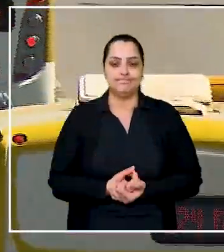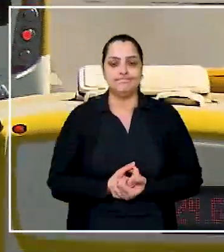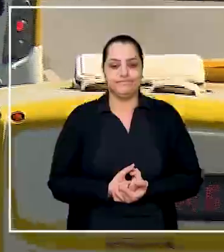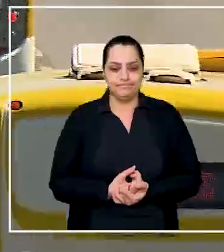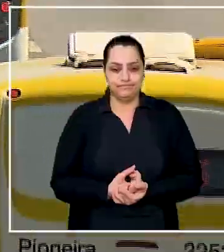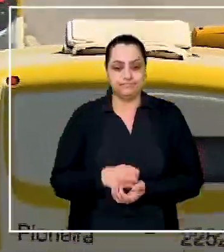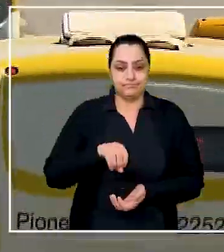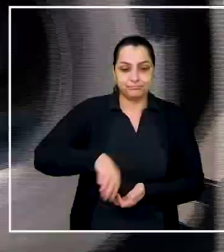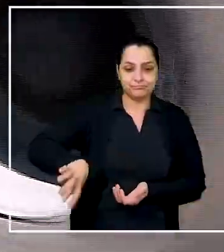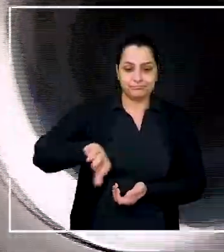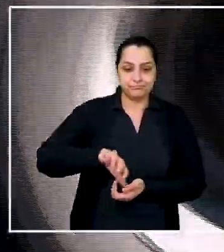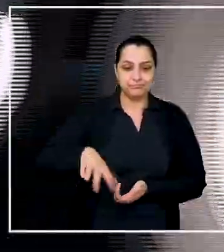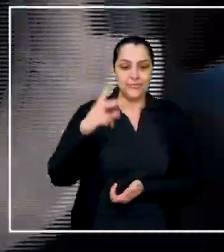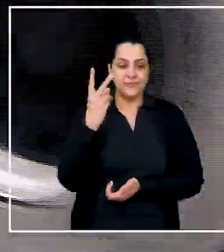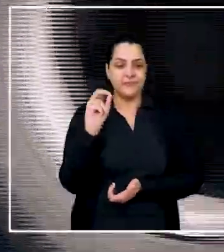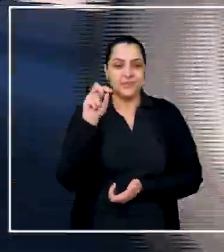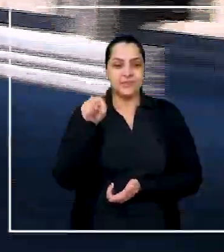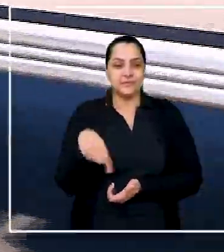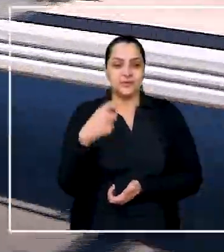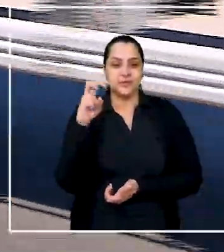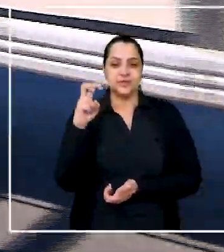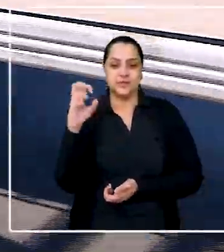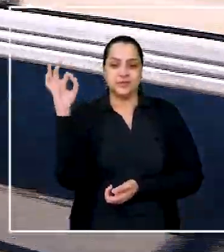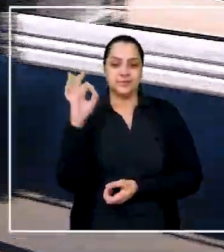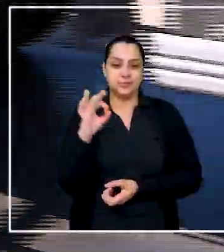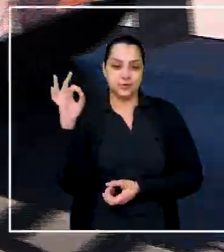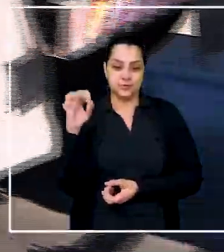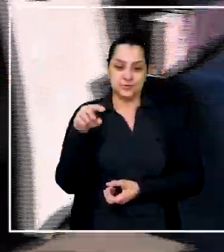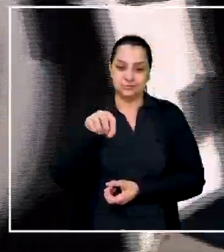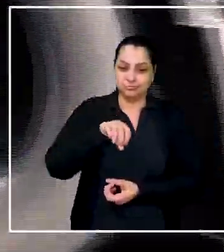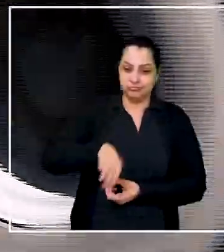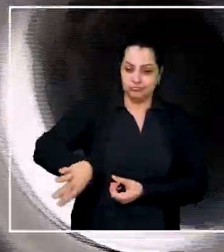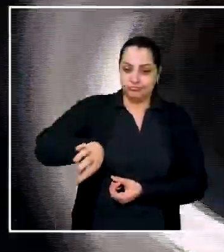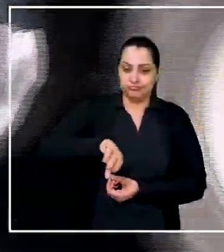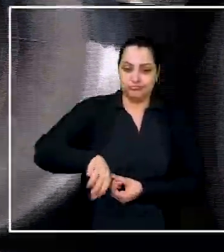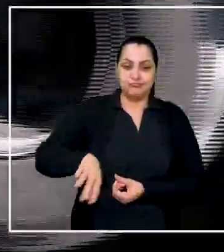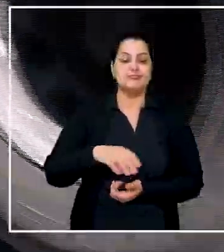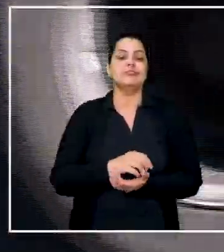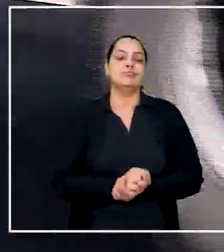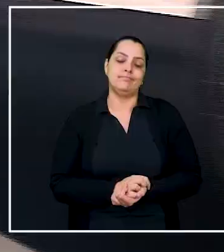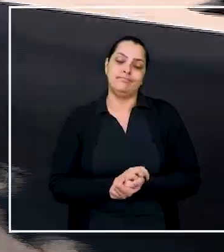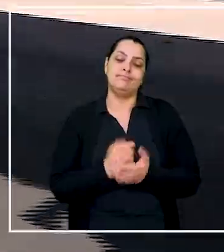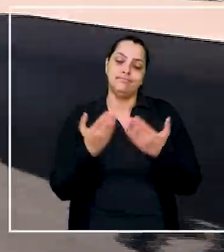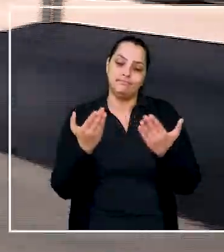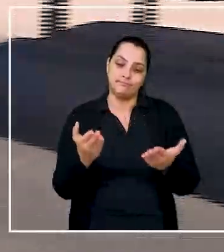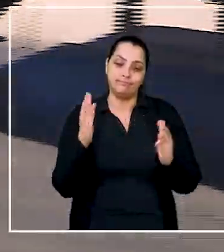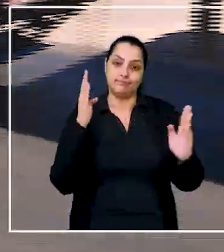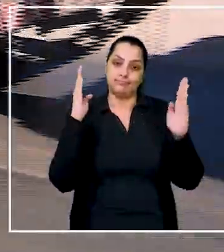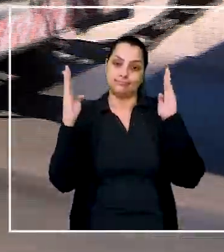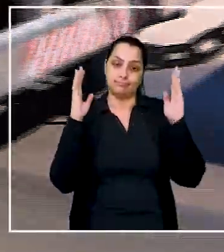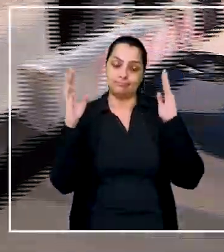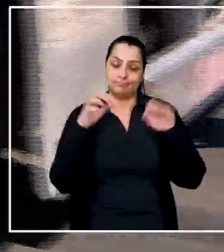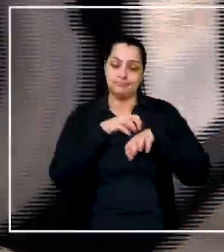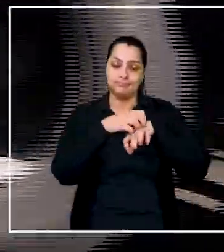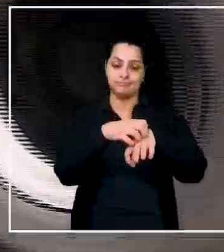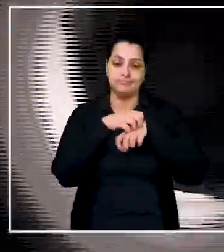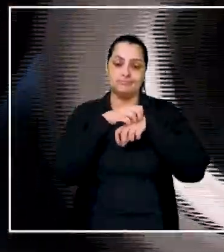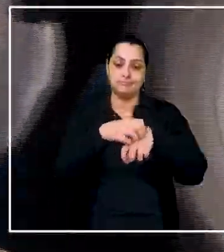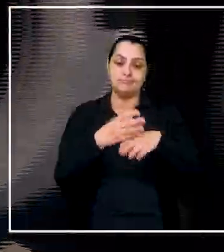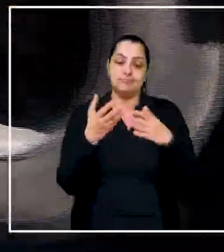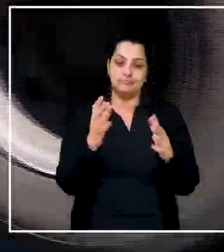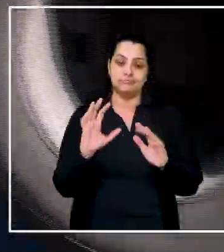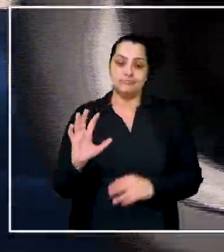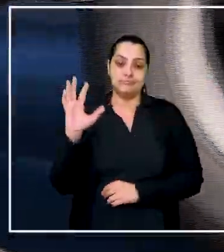transportes terrestres. Cerca de 20,5% das emissões totais são atribuídas ao modal,